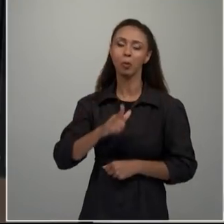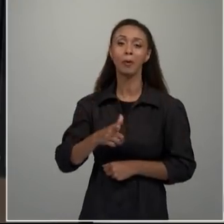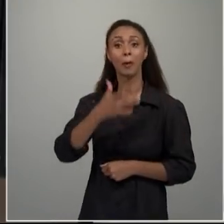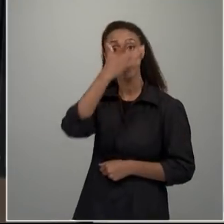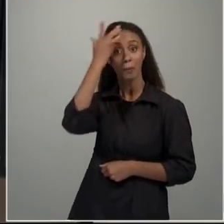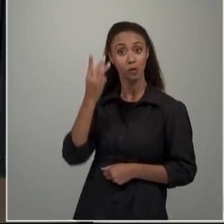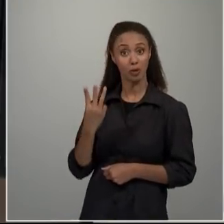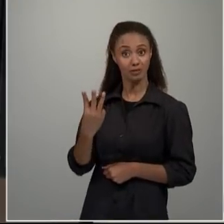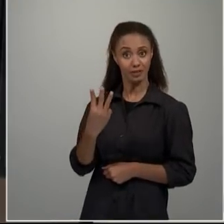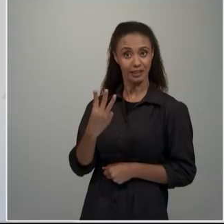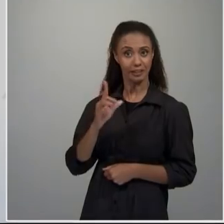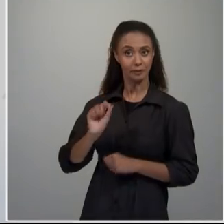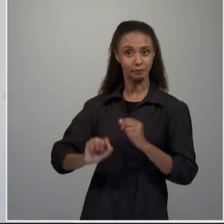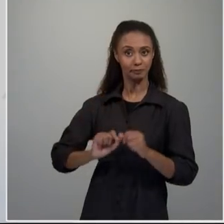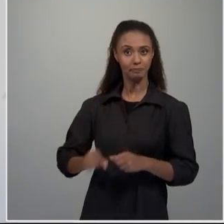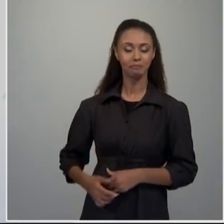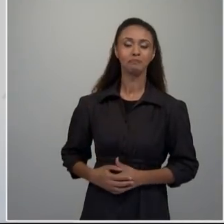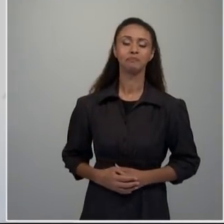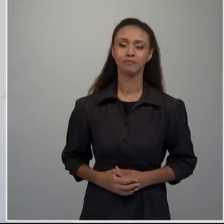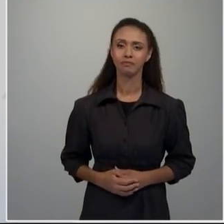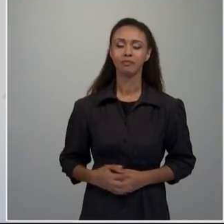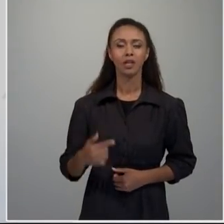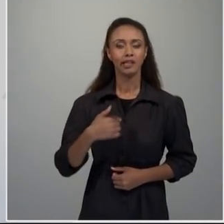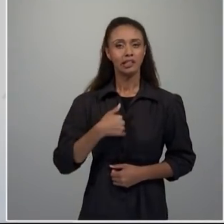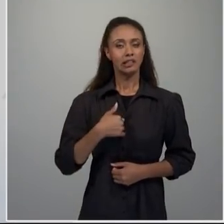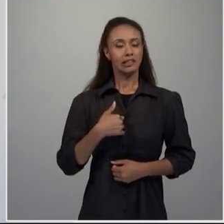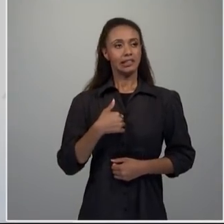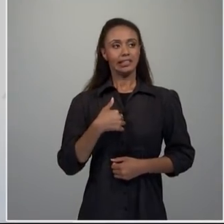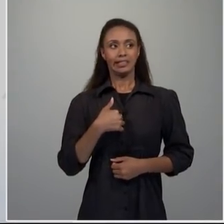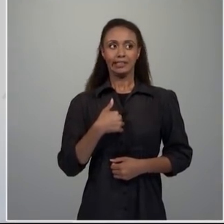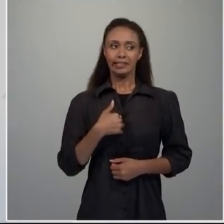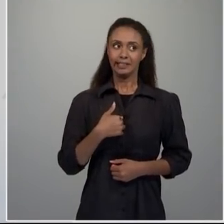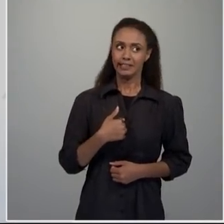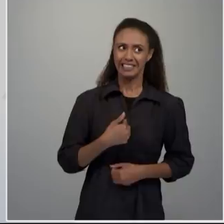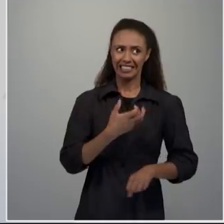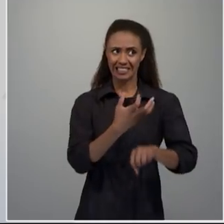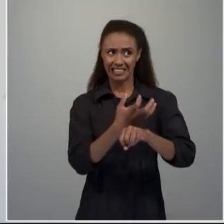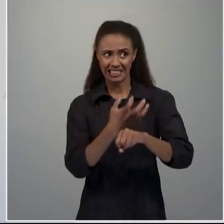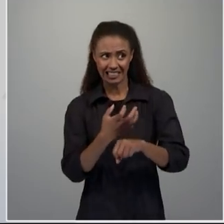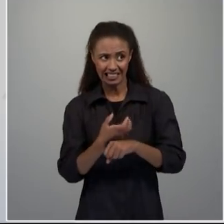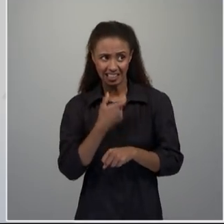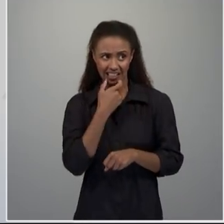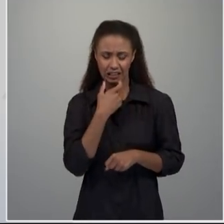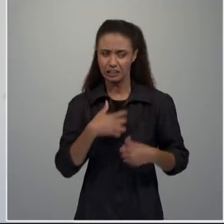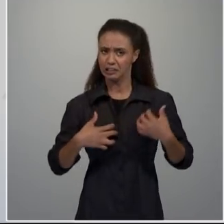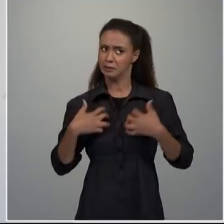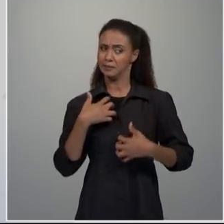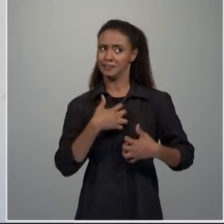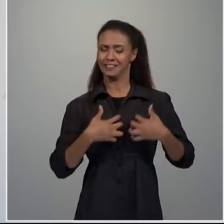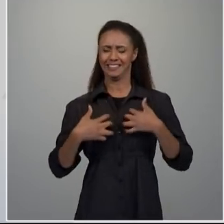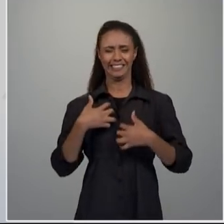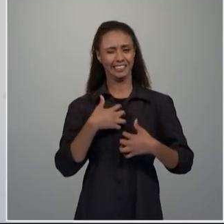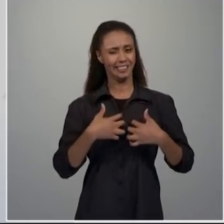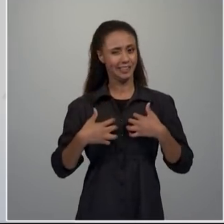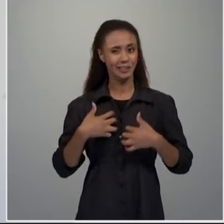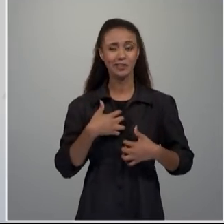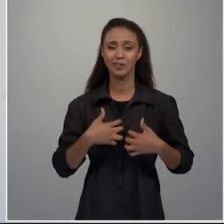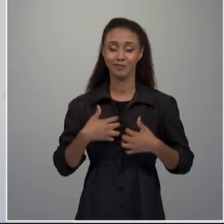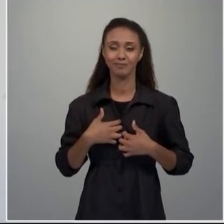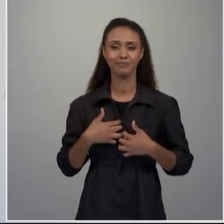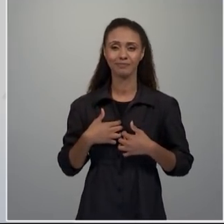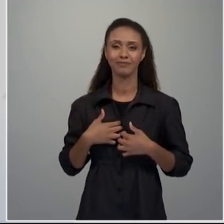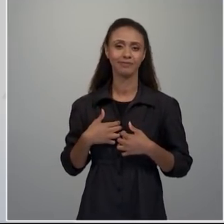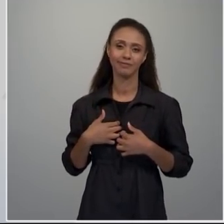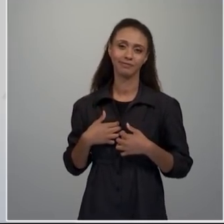vocês eu fiquei muito apreensiva quando vi que tinha matéria de inglês no currículo está não é a primeira aluna que